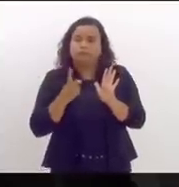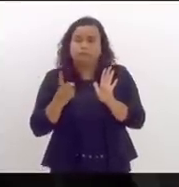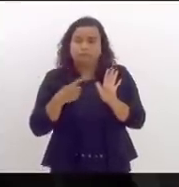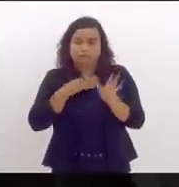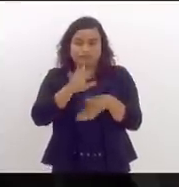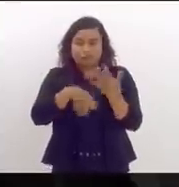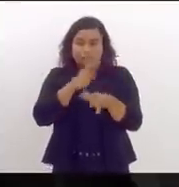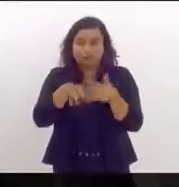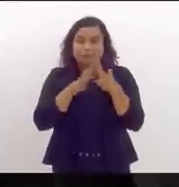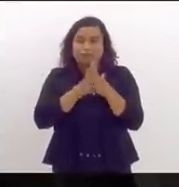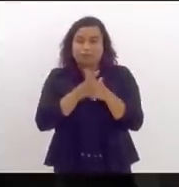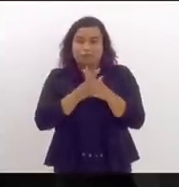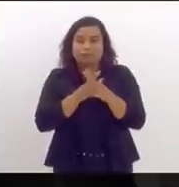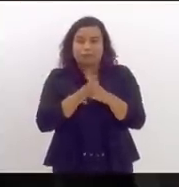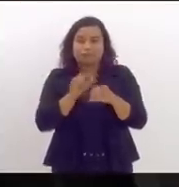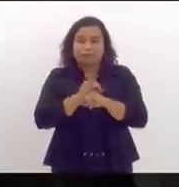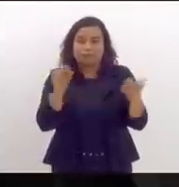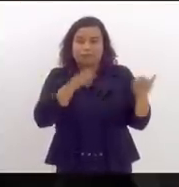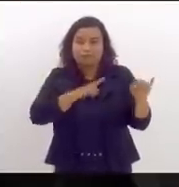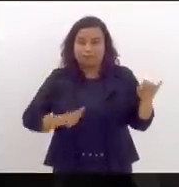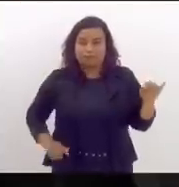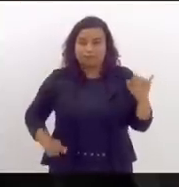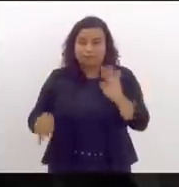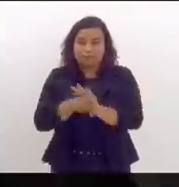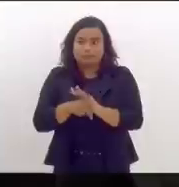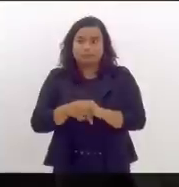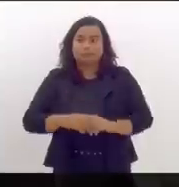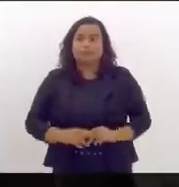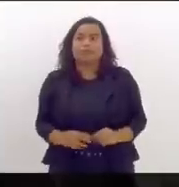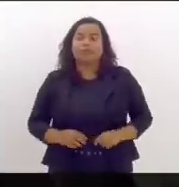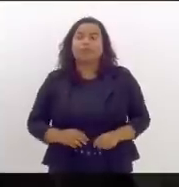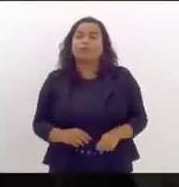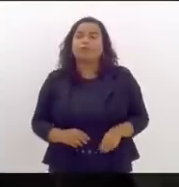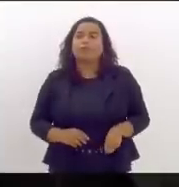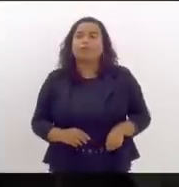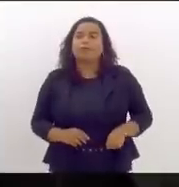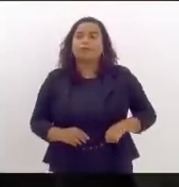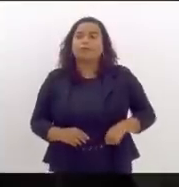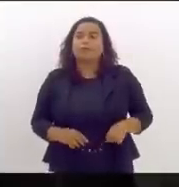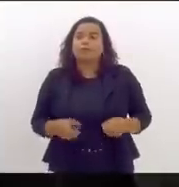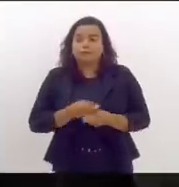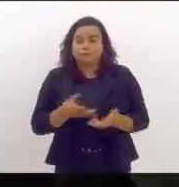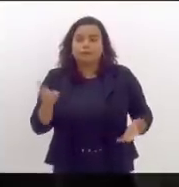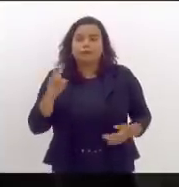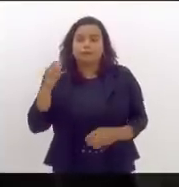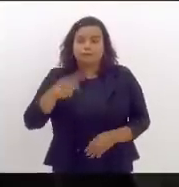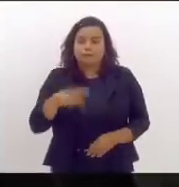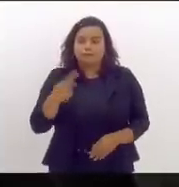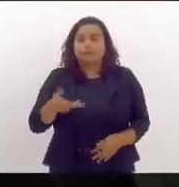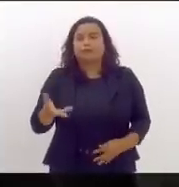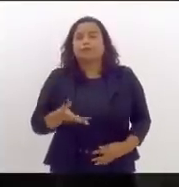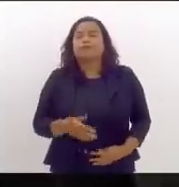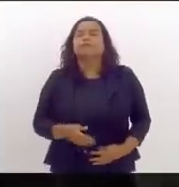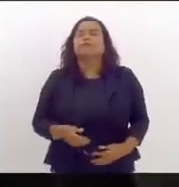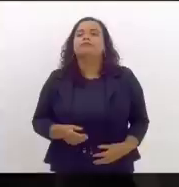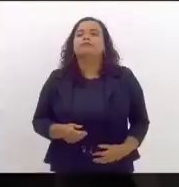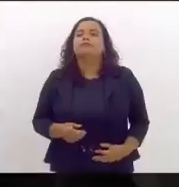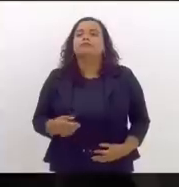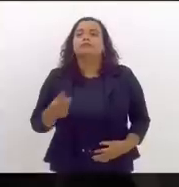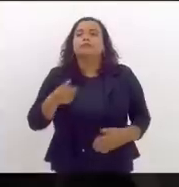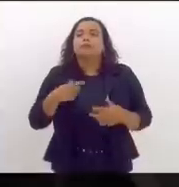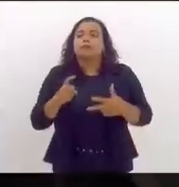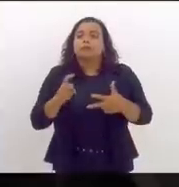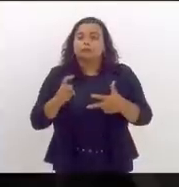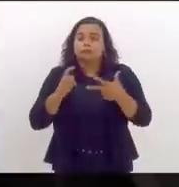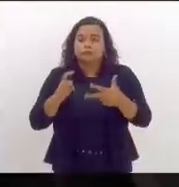confusão que essa mensagem do governador irá promover aqui nessa casa fico